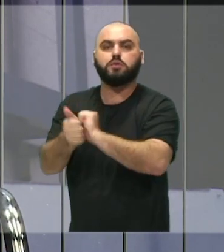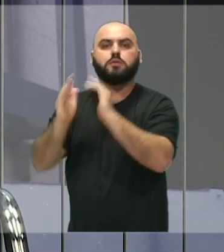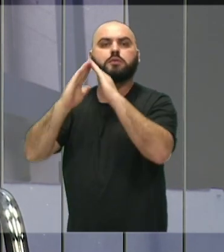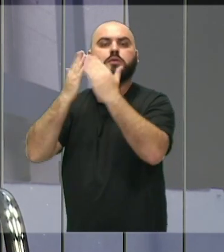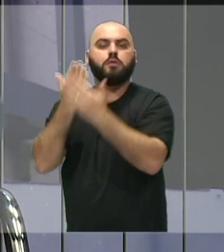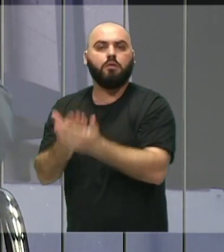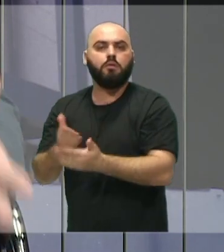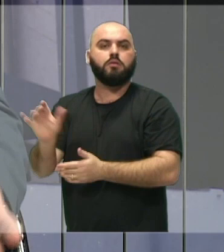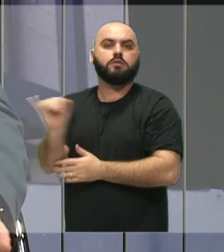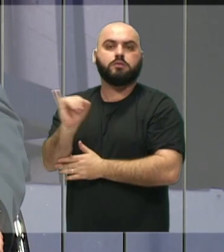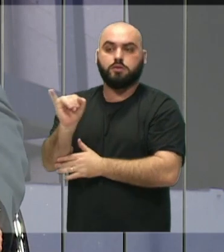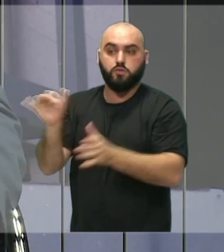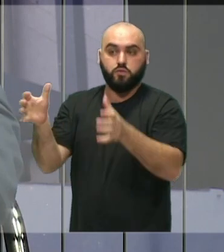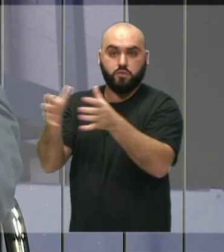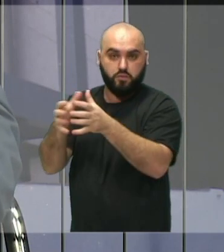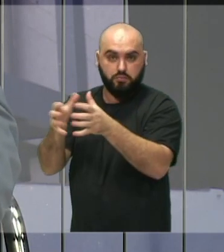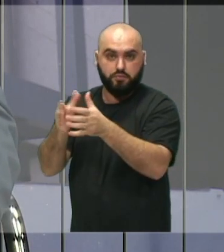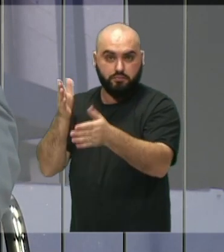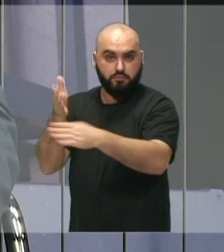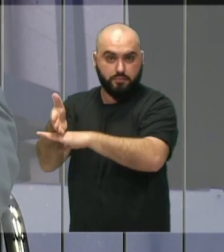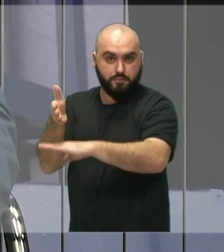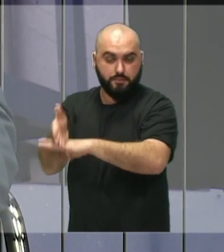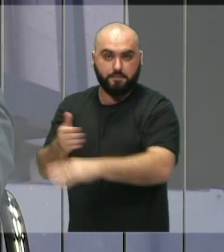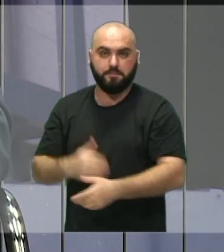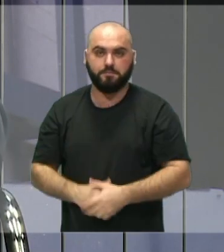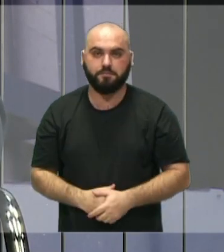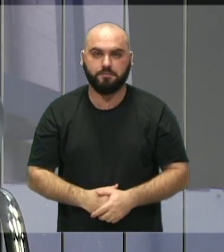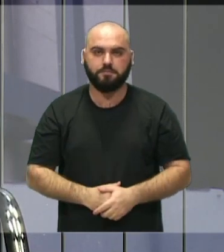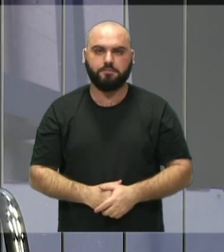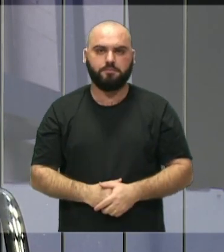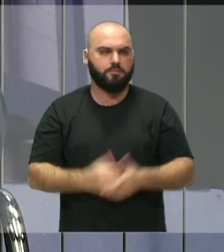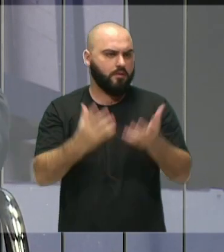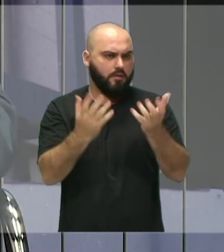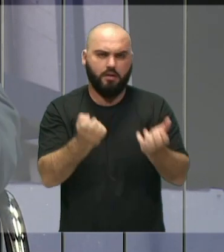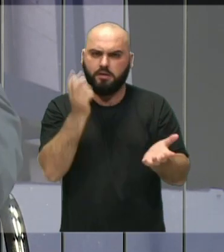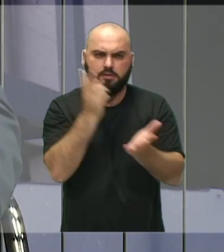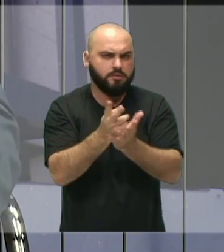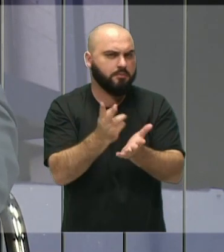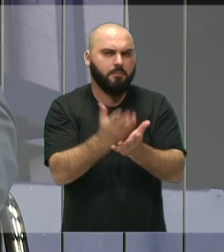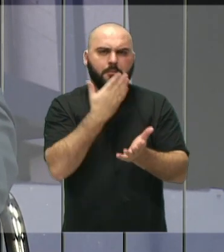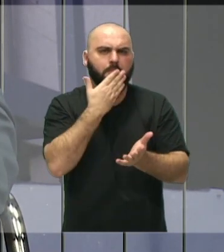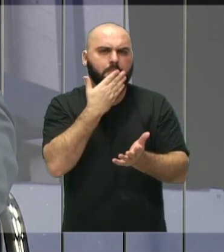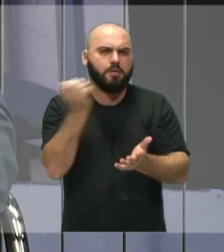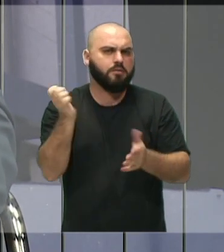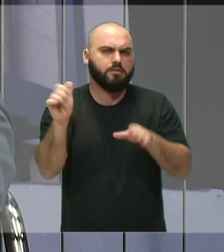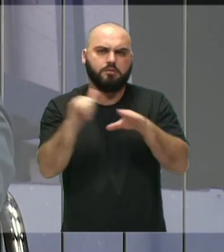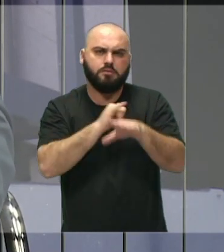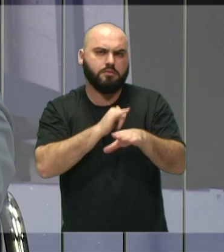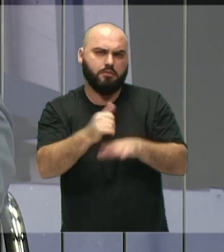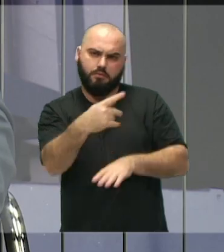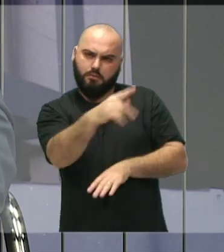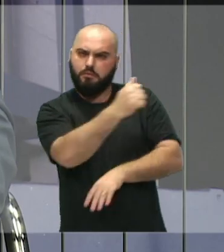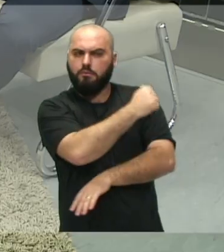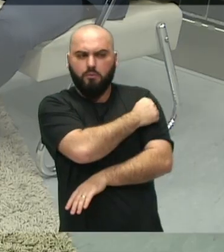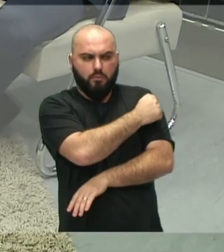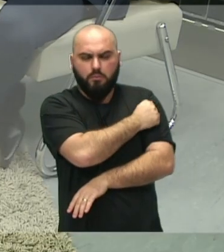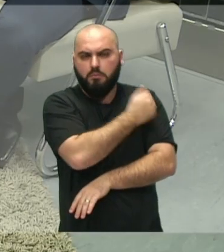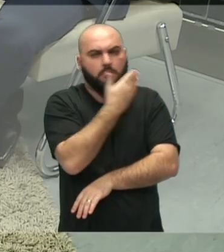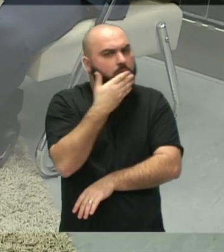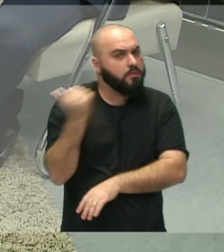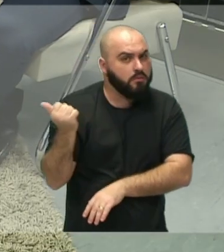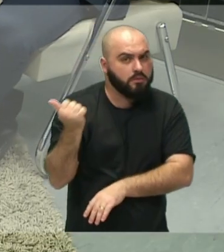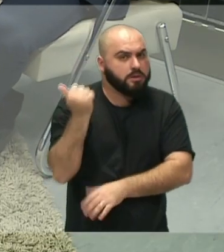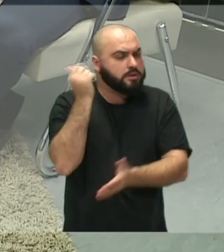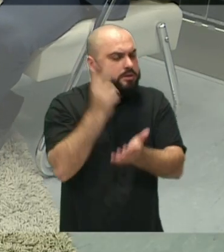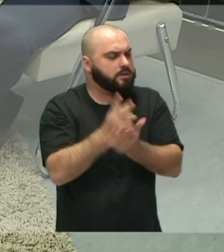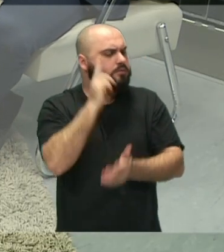gente participava com equipe. Você sempre quer que os jogos aconteçam da melhor maneira possível para o teu aluno, né? E aí tu sempre tem um olhar